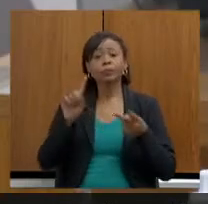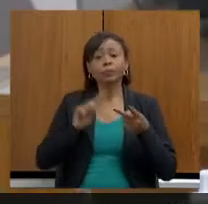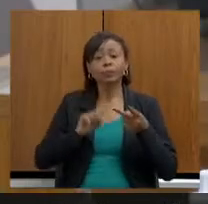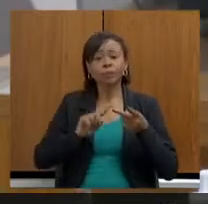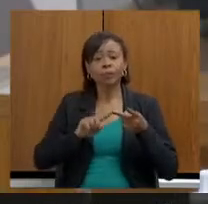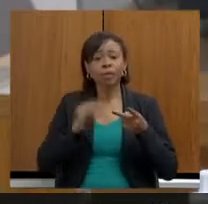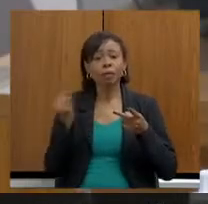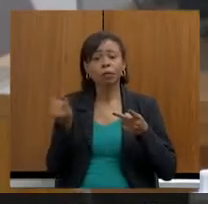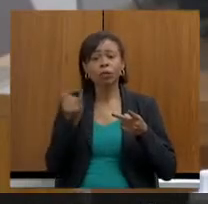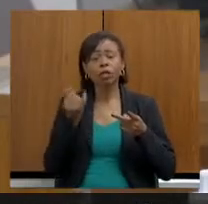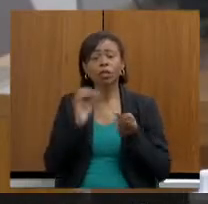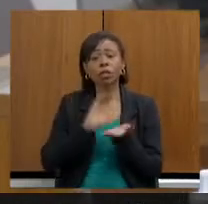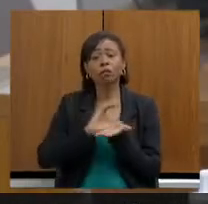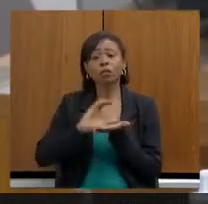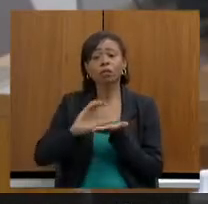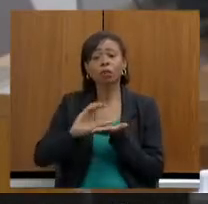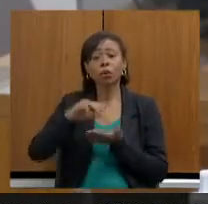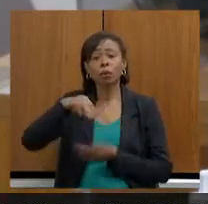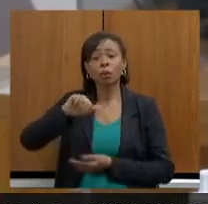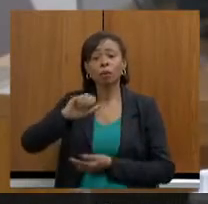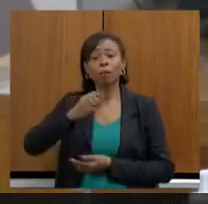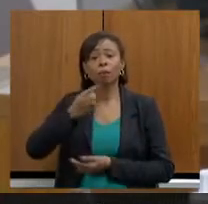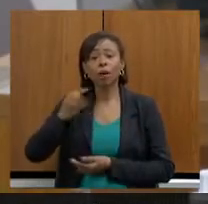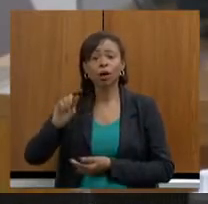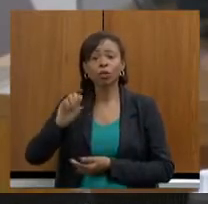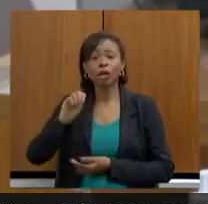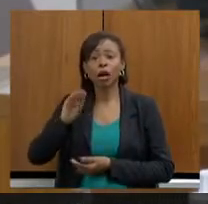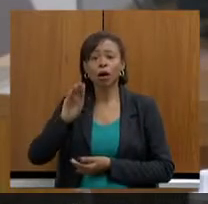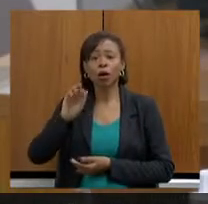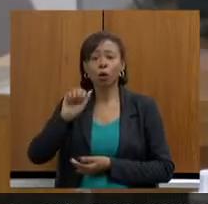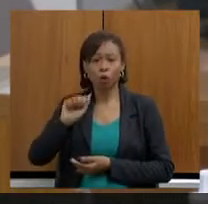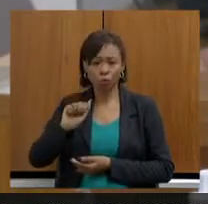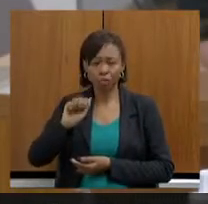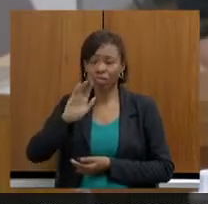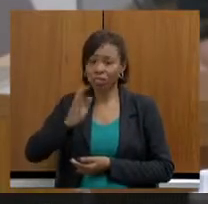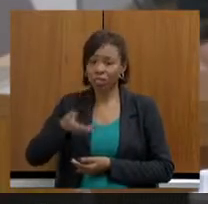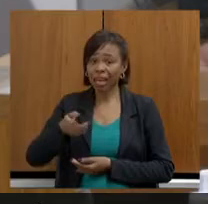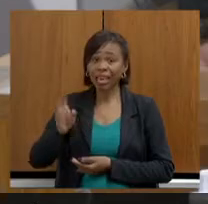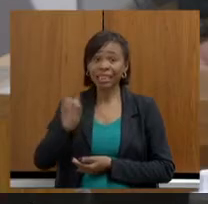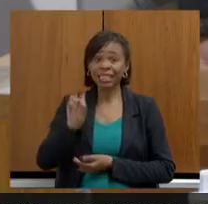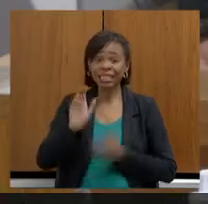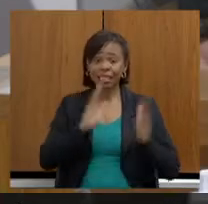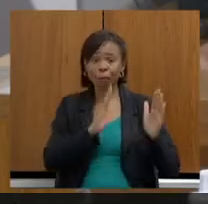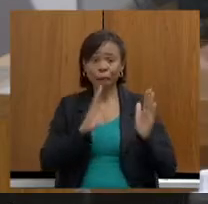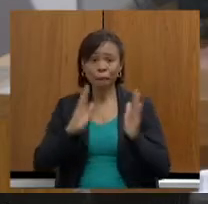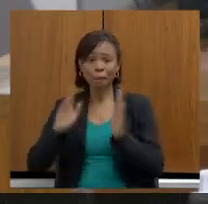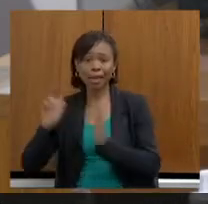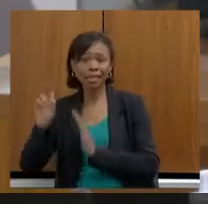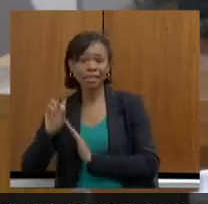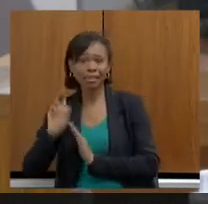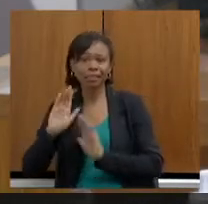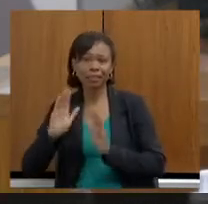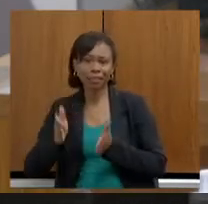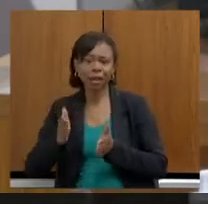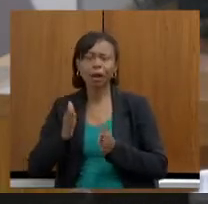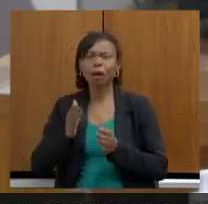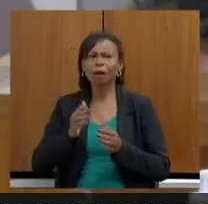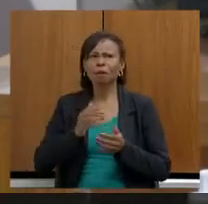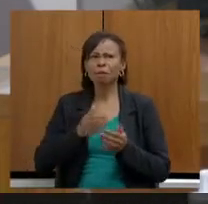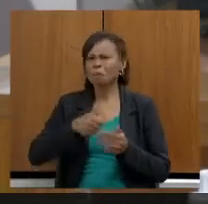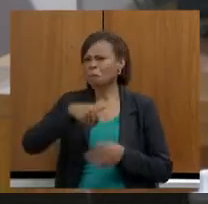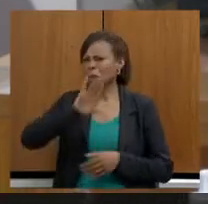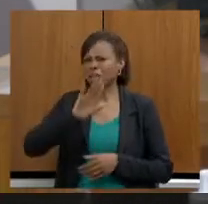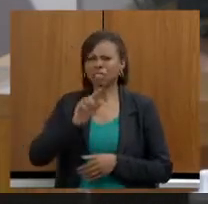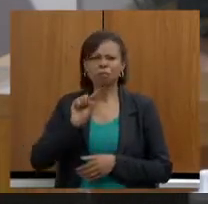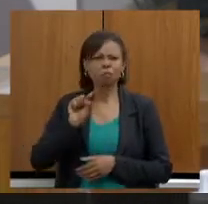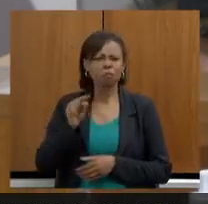importante em termos de investimento mãos à obra na escola a gente já tá na 5ª etapa do mãos à obra na escola foram mais de 1000